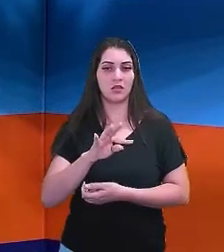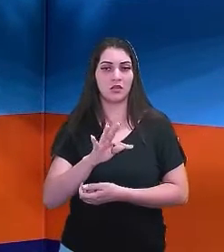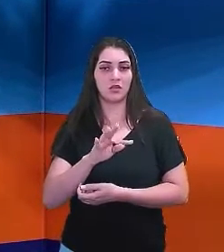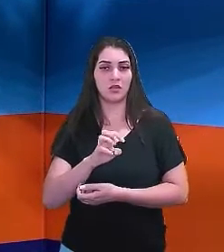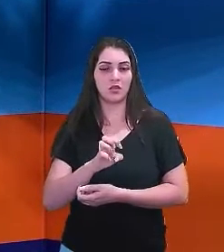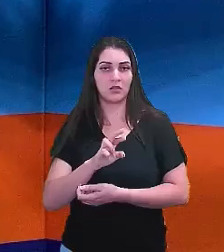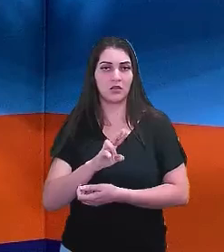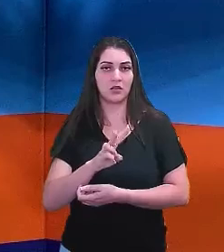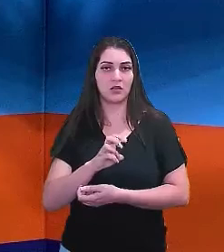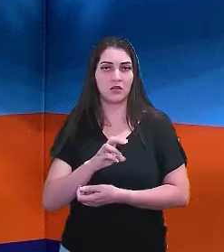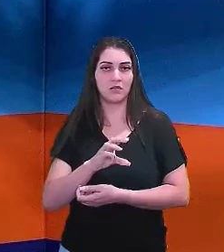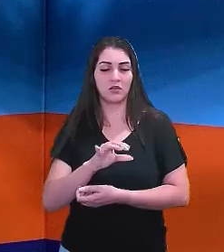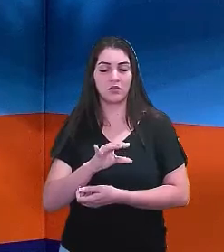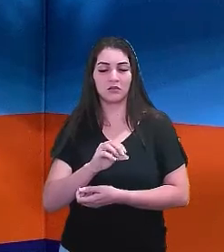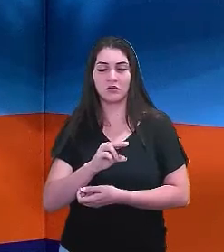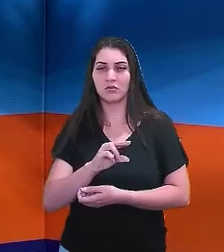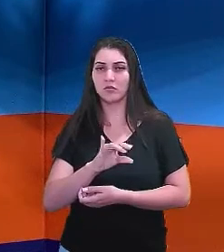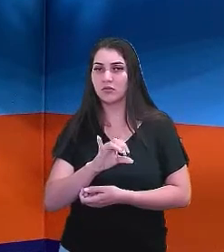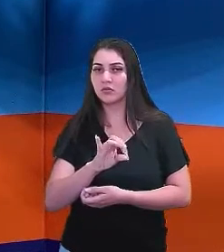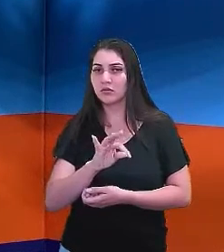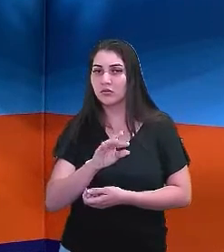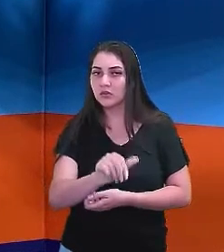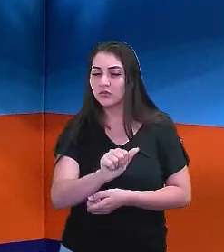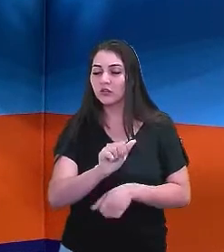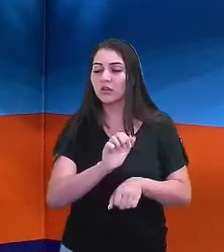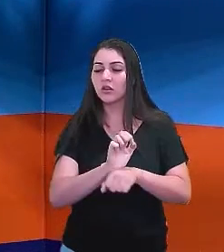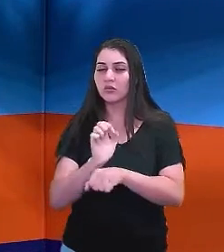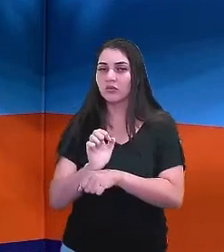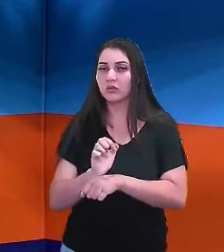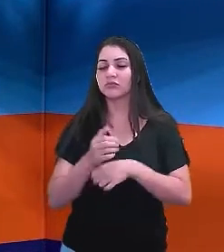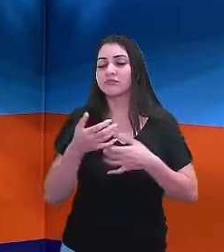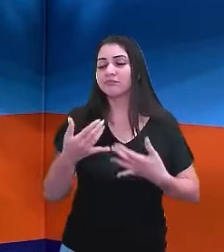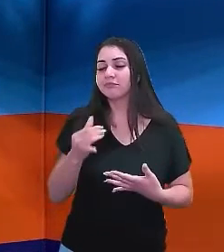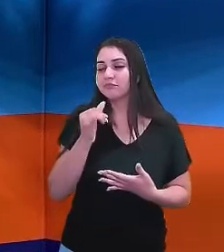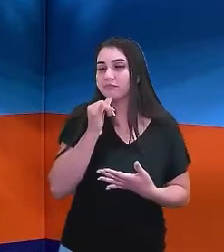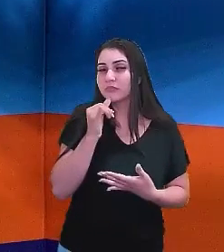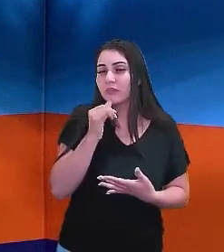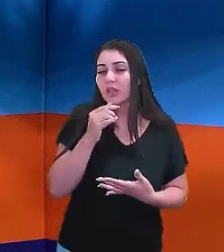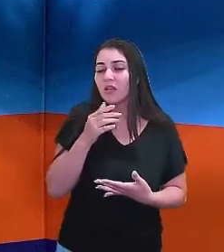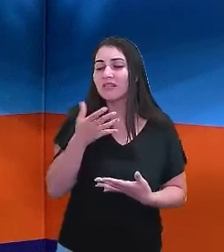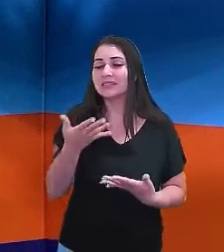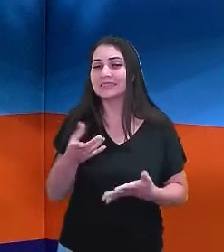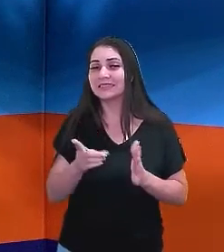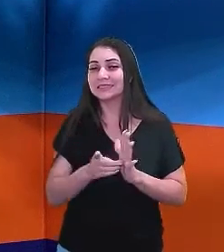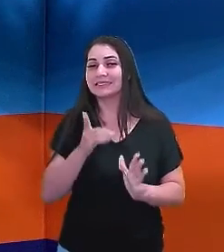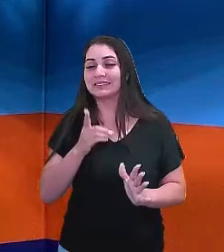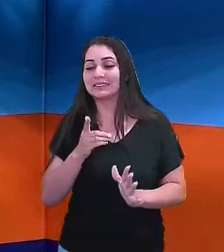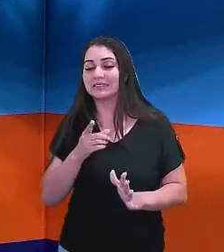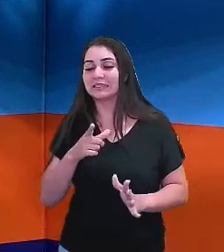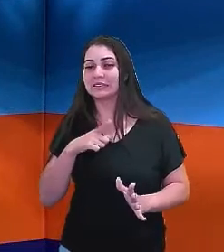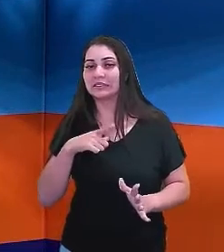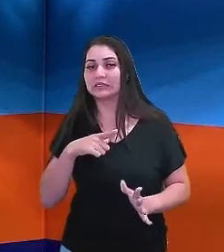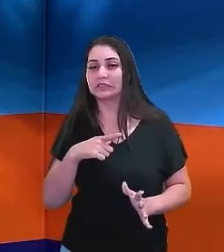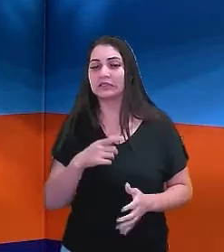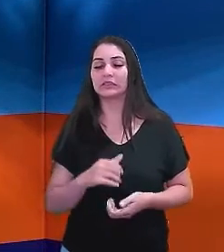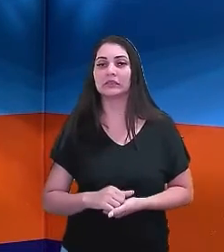intervencionista do Estado e que, ao invés de causar a sua